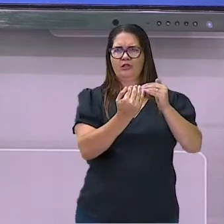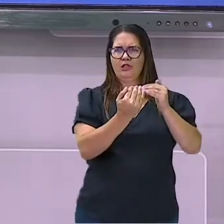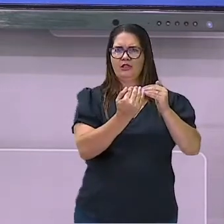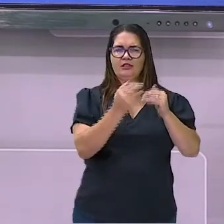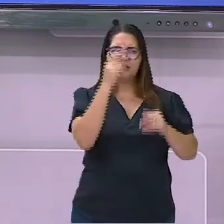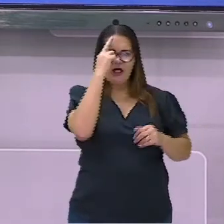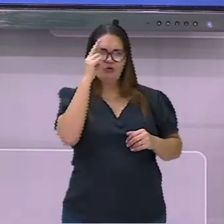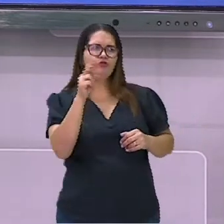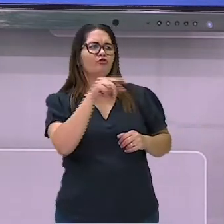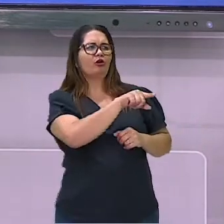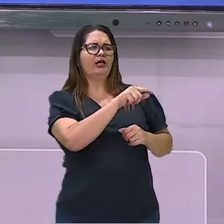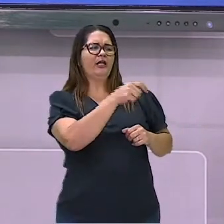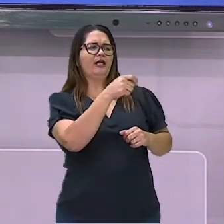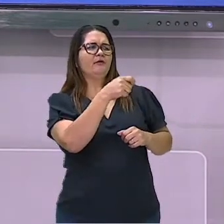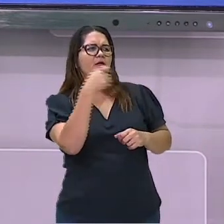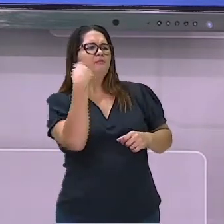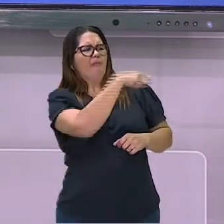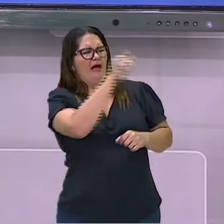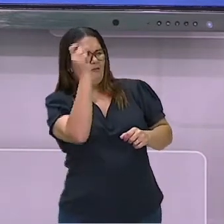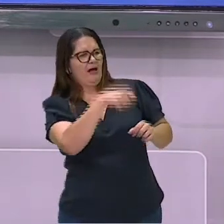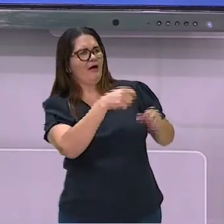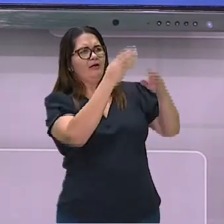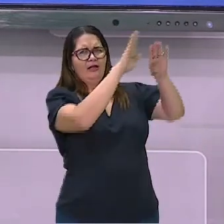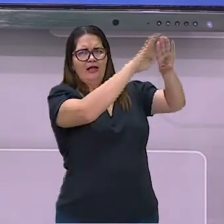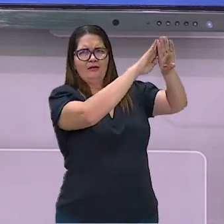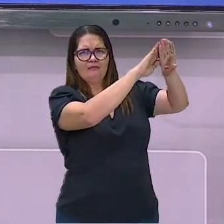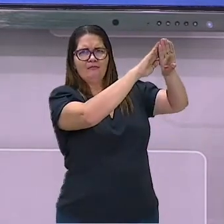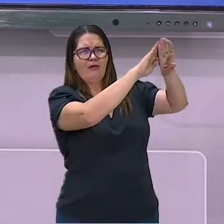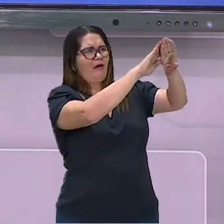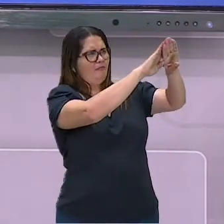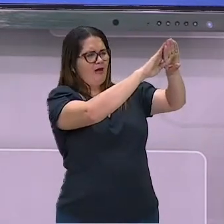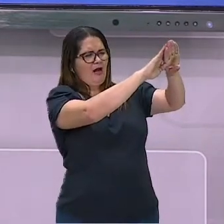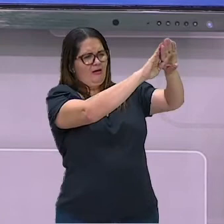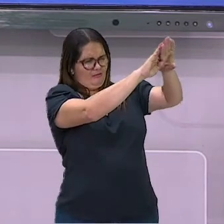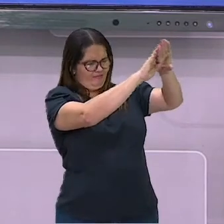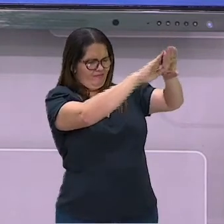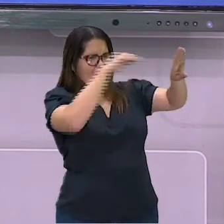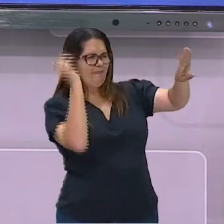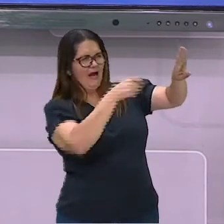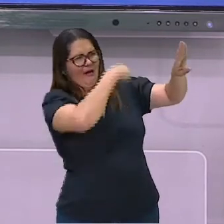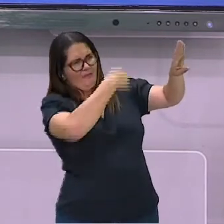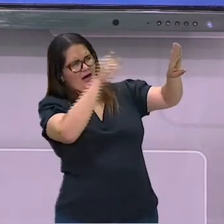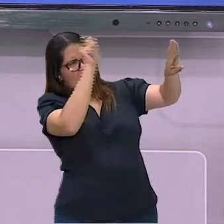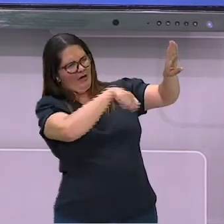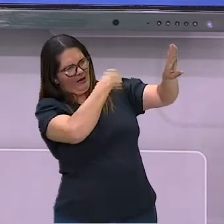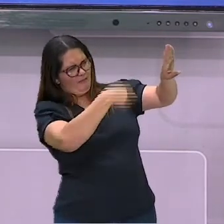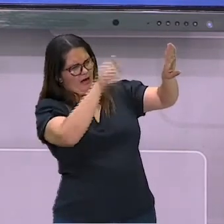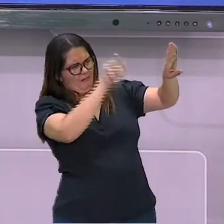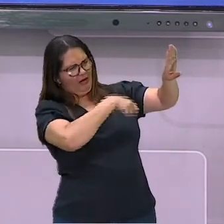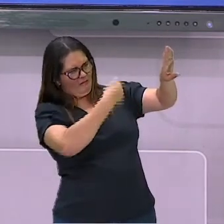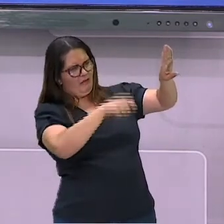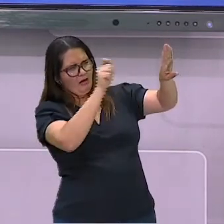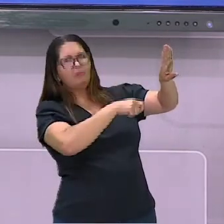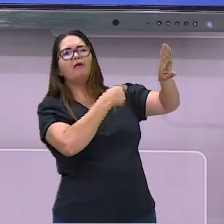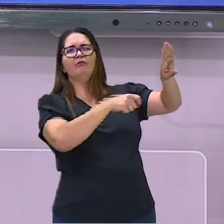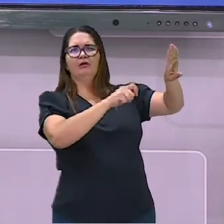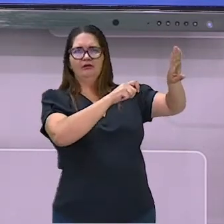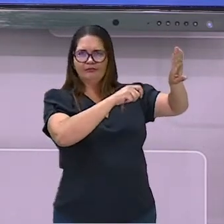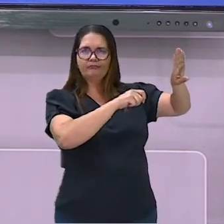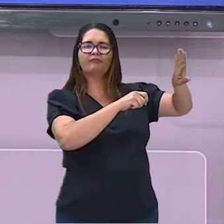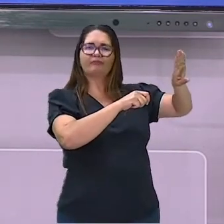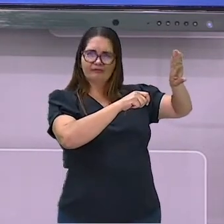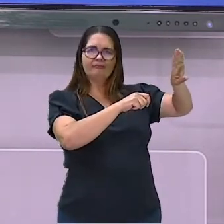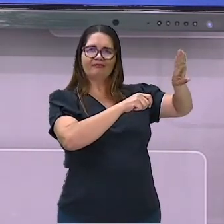louca no feitor, ele ia lá, não foi com a cara do escravo e descia